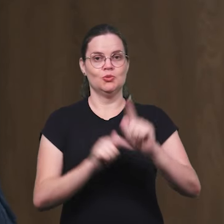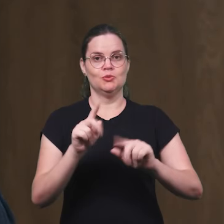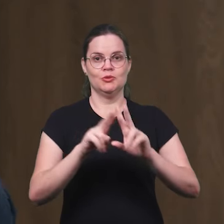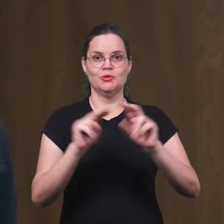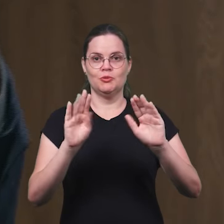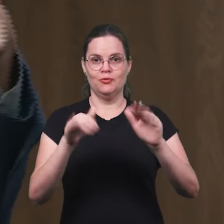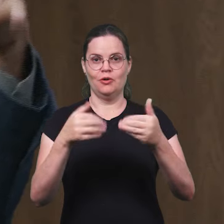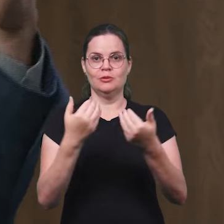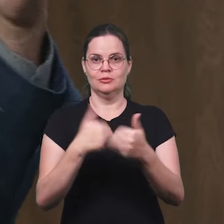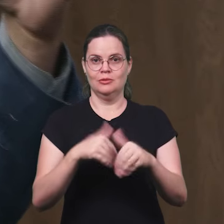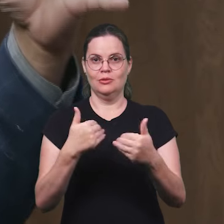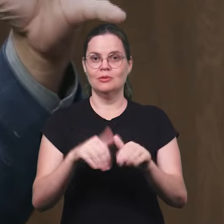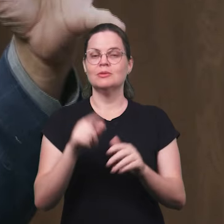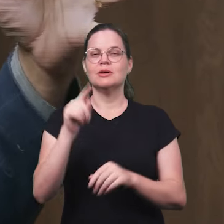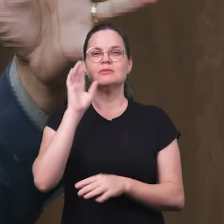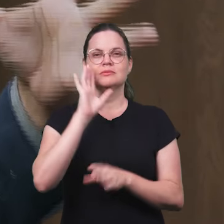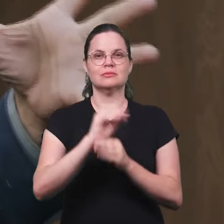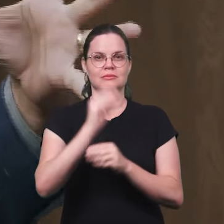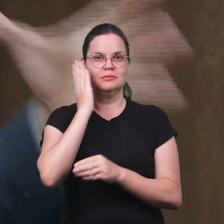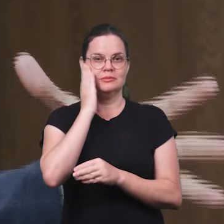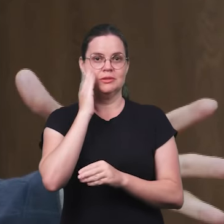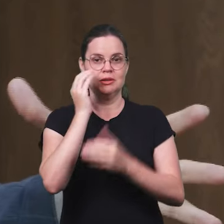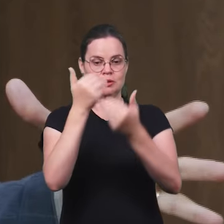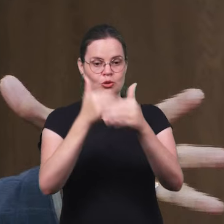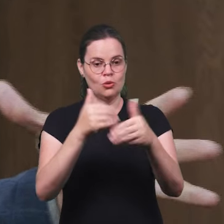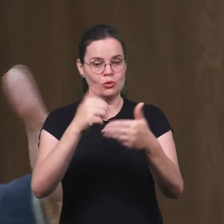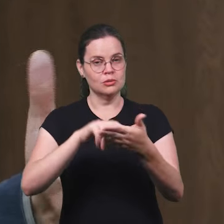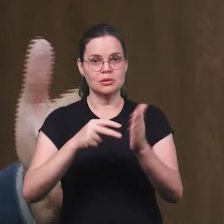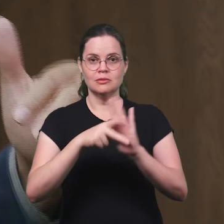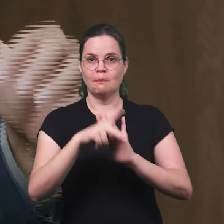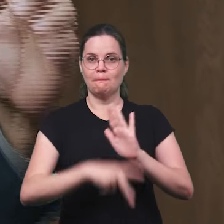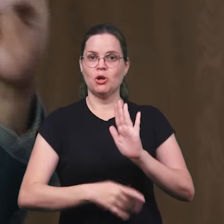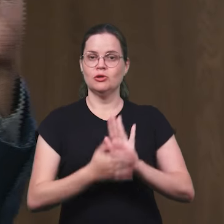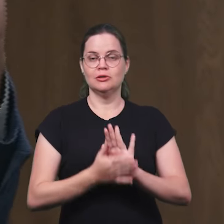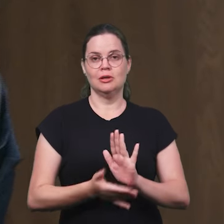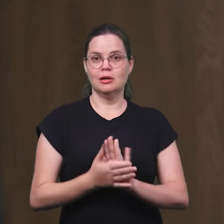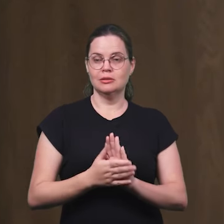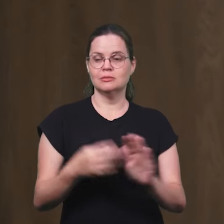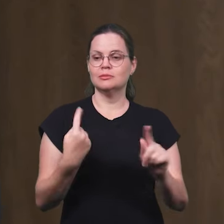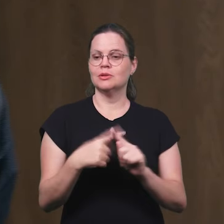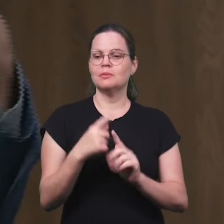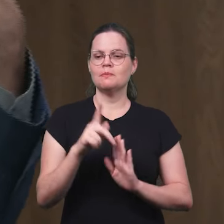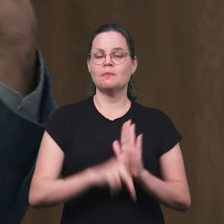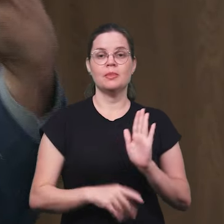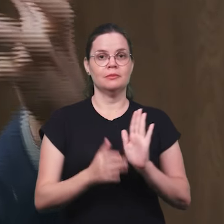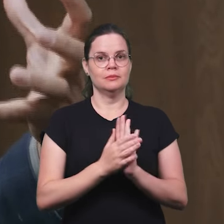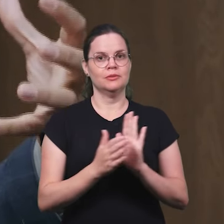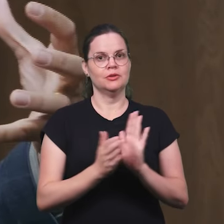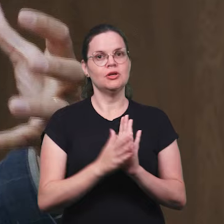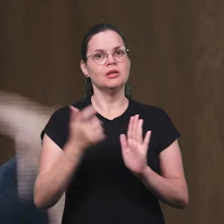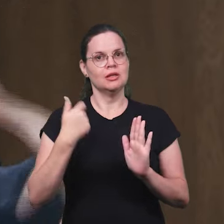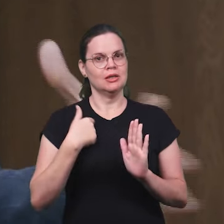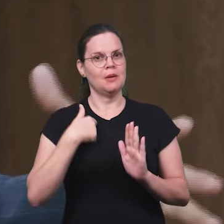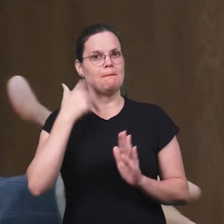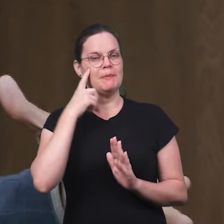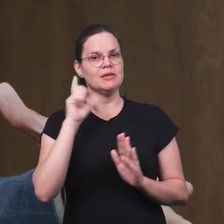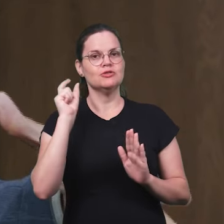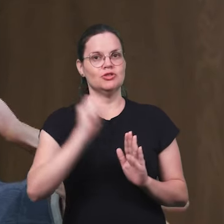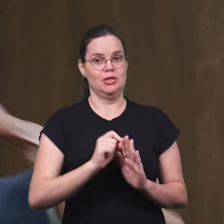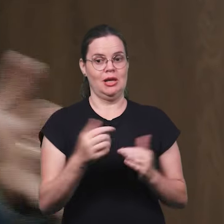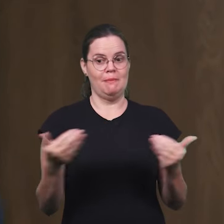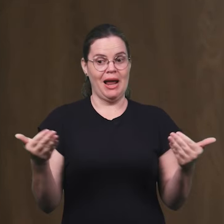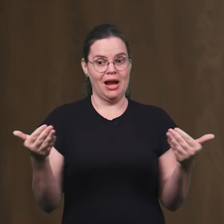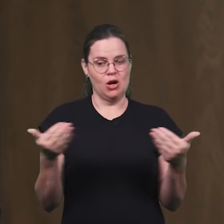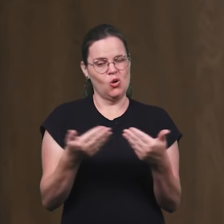no Concurso. A gente precisa entender que o concurso é um projeto, tá? É um projeto que eu considero de médio para longo